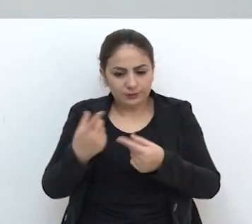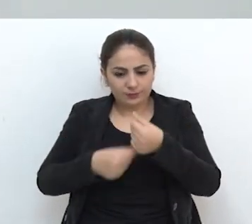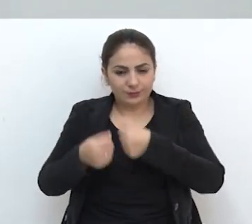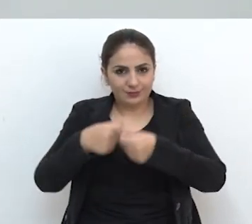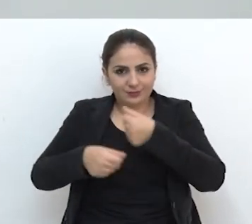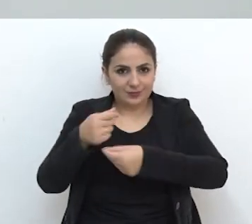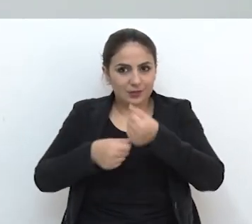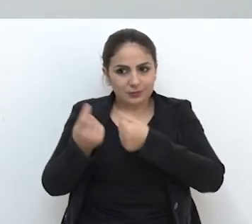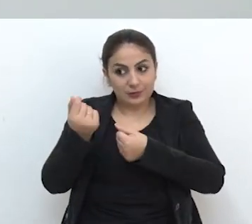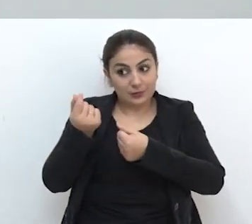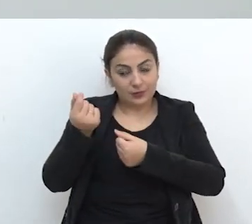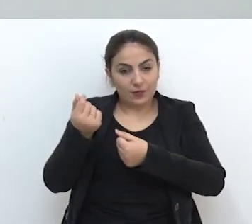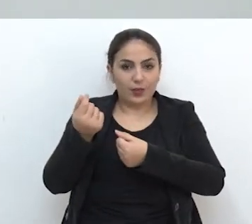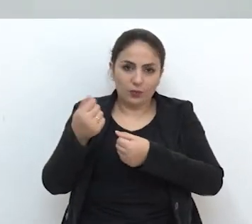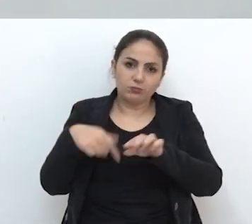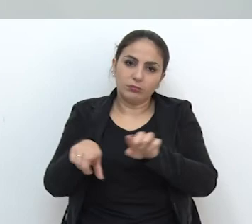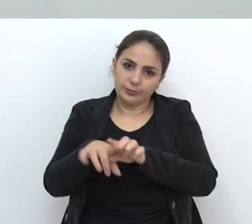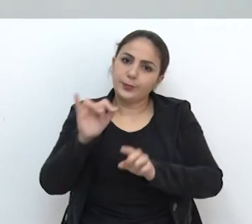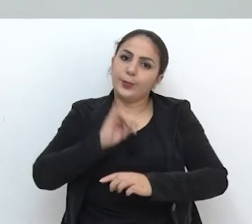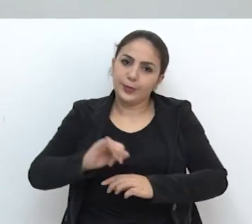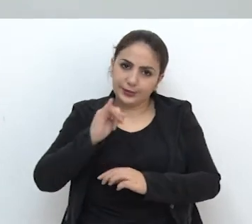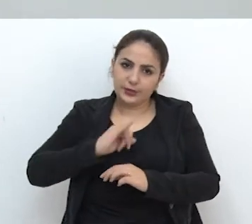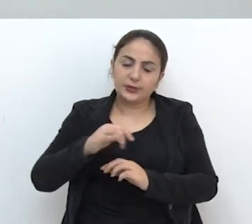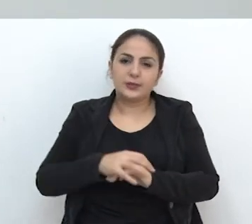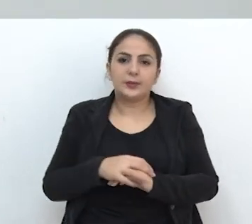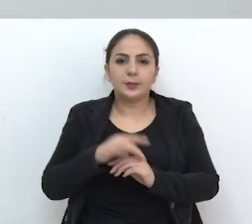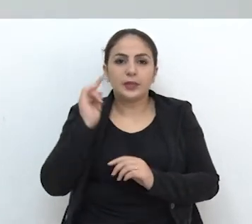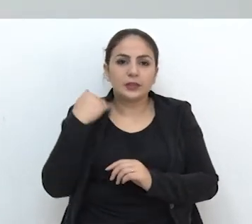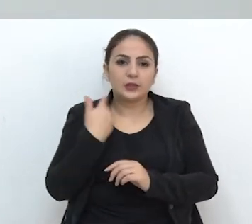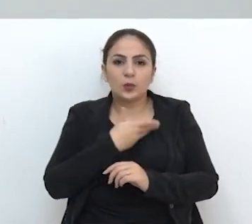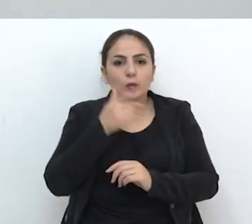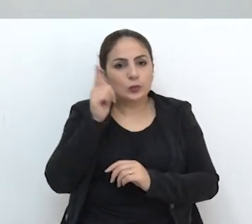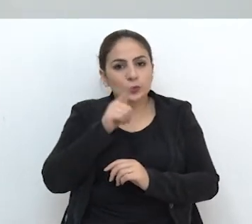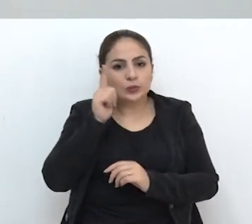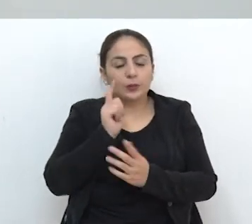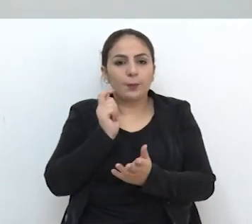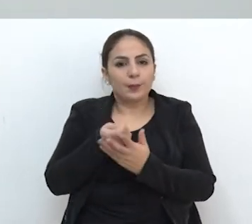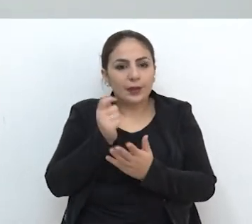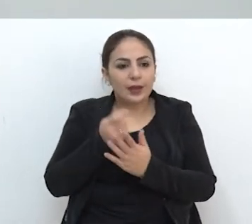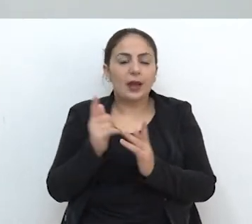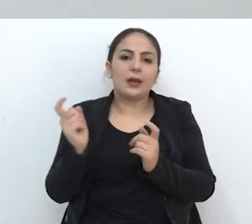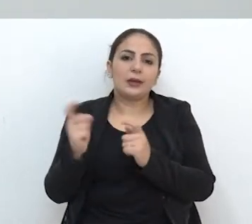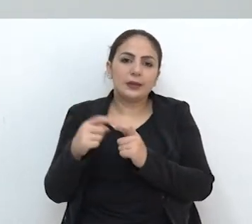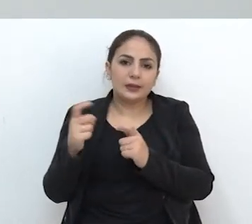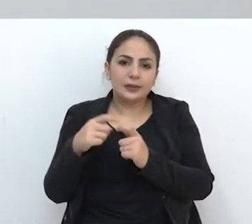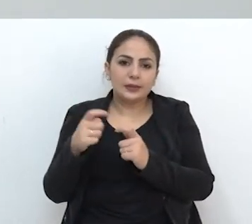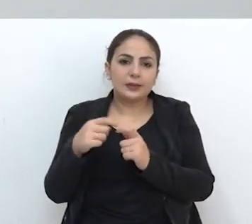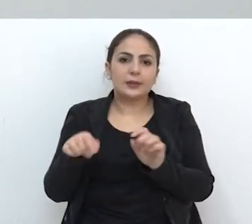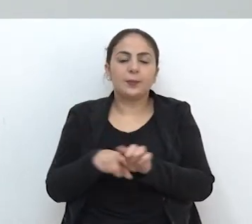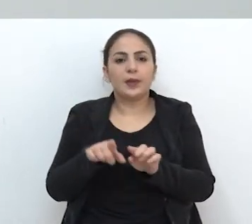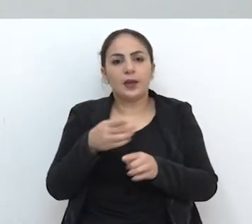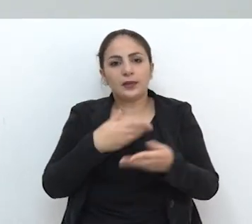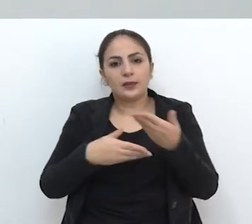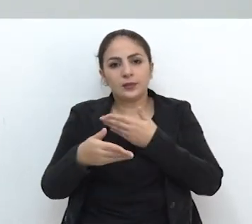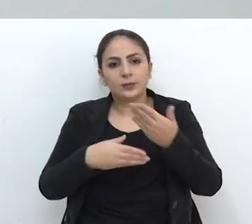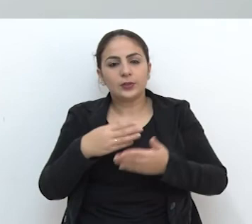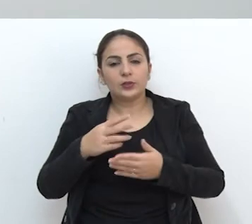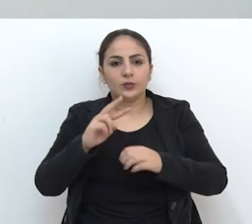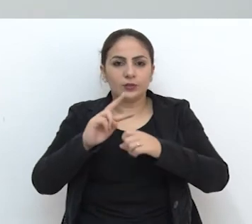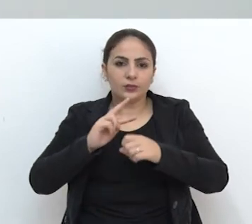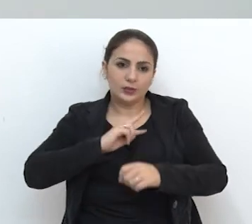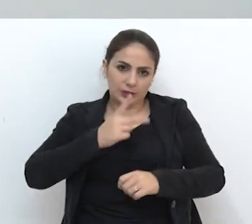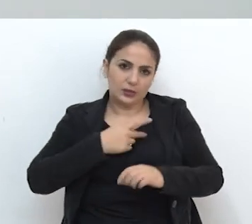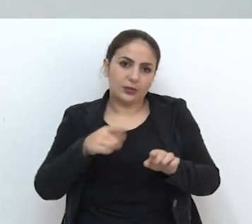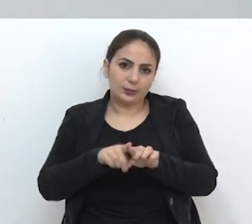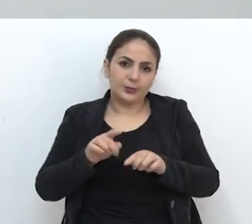enfim, valores, não é? Também é muito importante para que assim a gente consiga pagar clínicas e outros atendimentos veterinários,